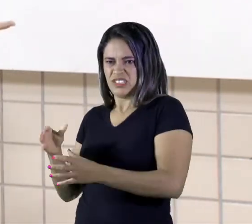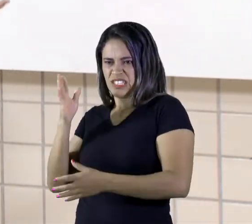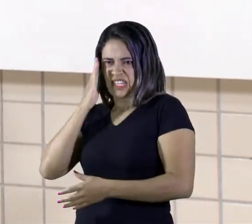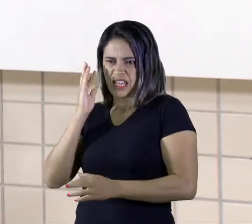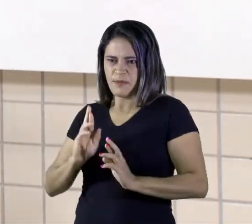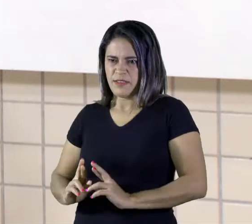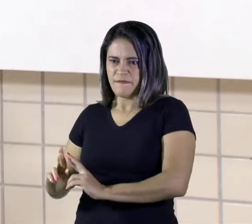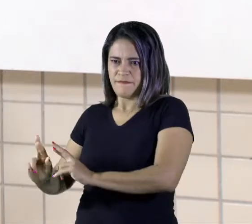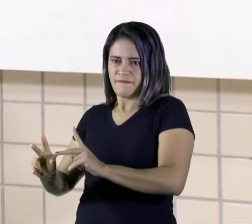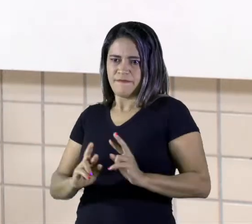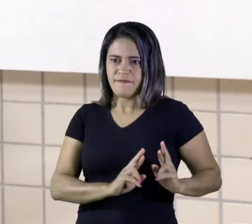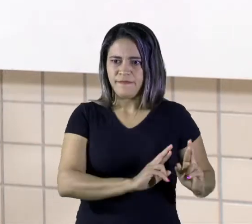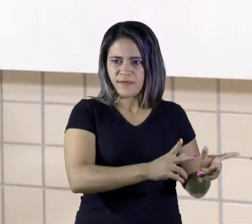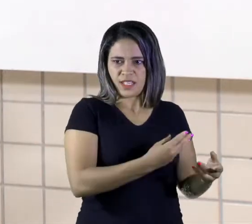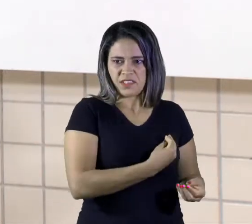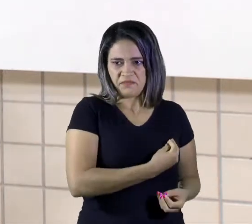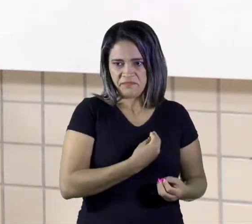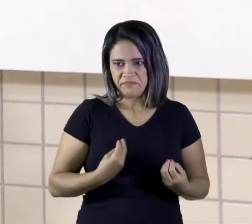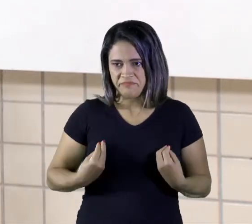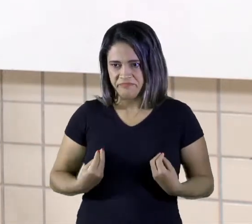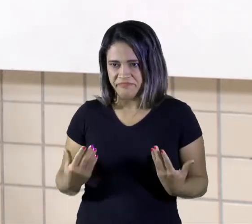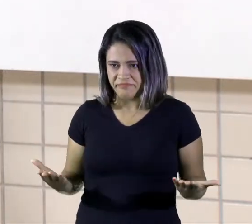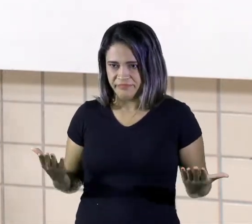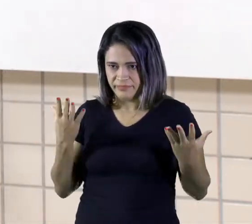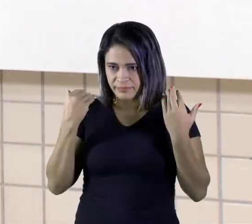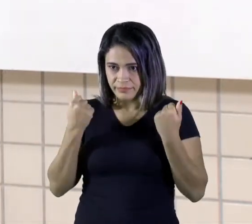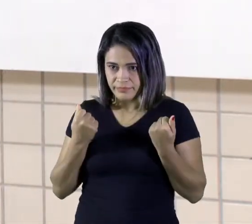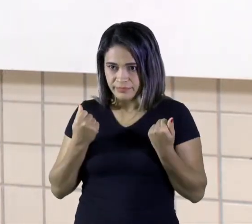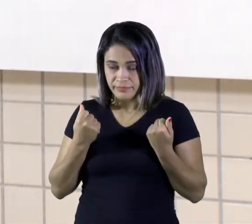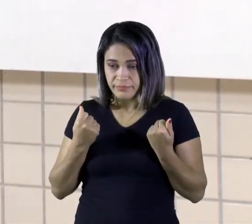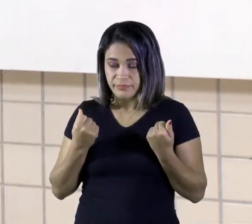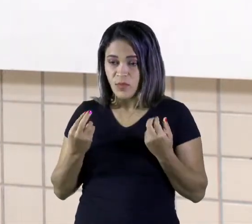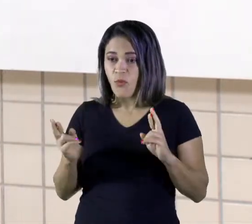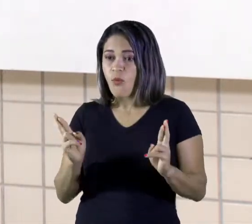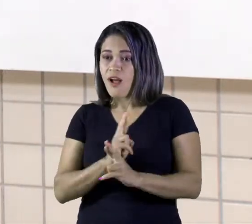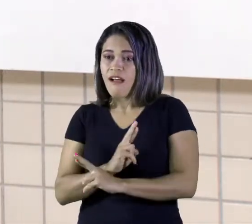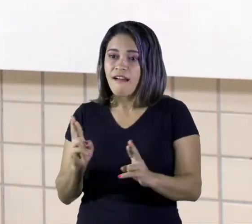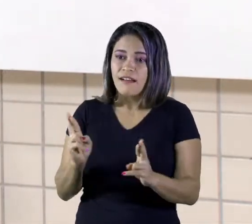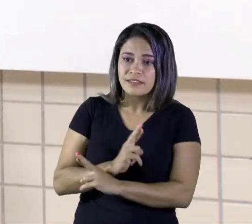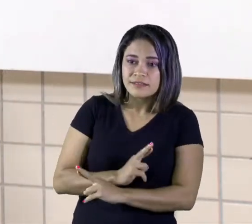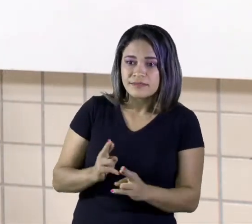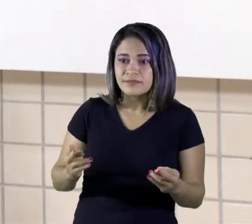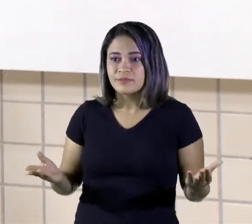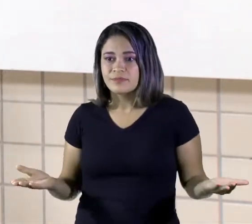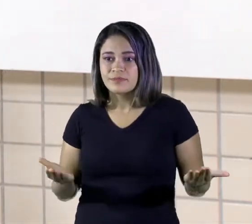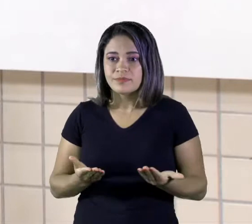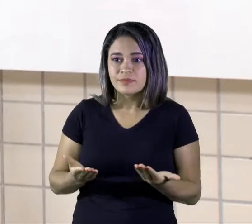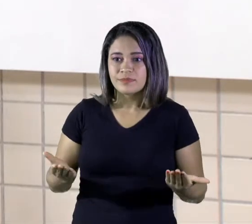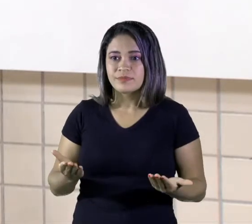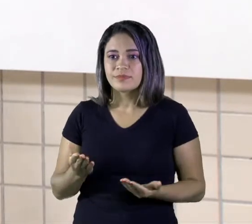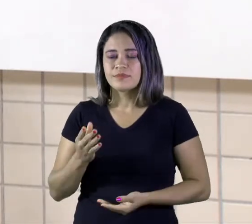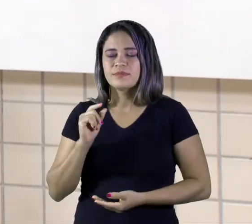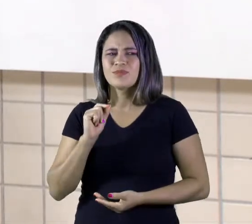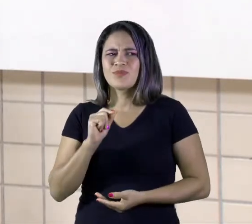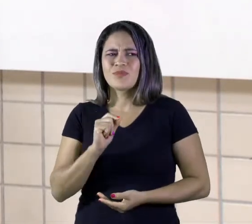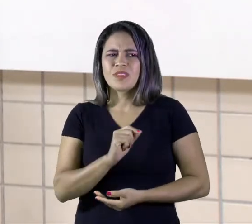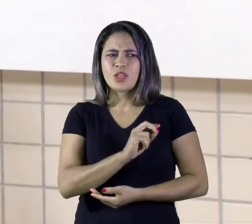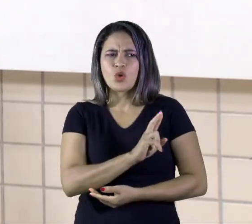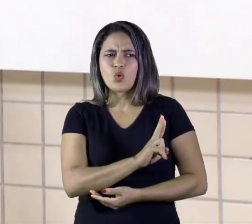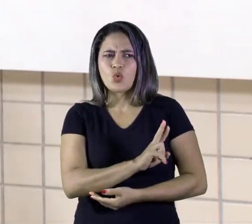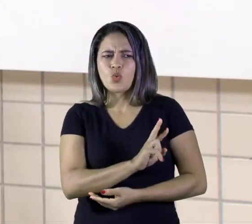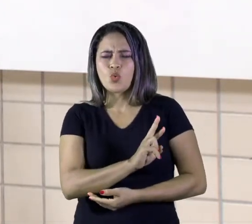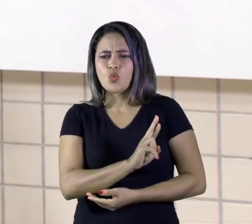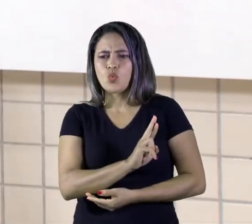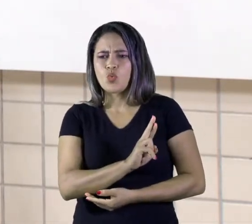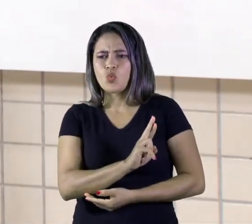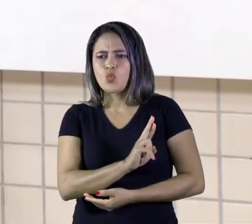vida no campo e a vida na cidade? Qual é a relação entre elas? O que é